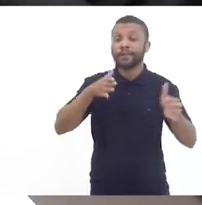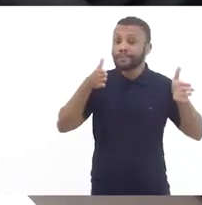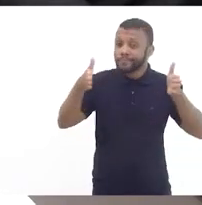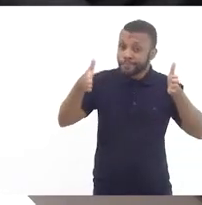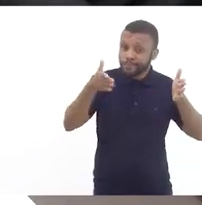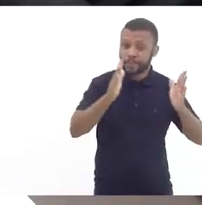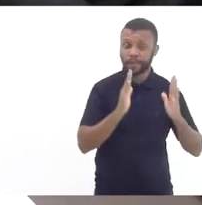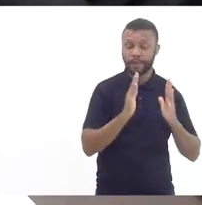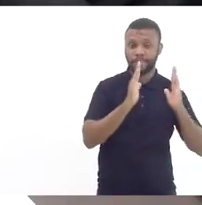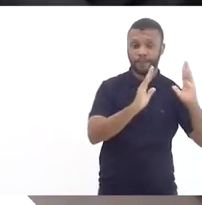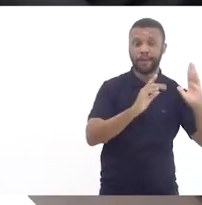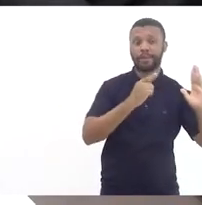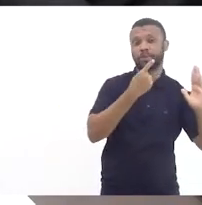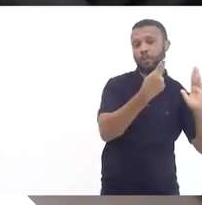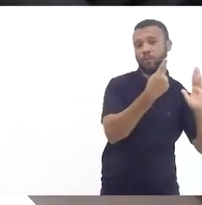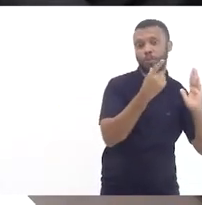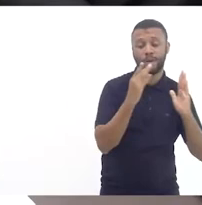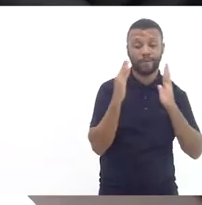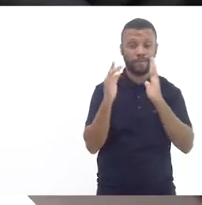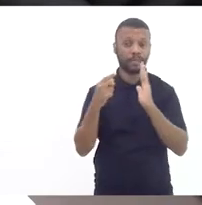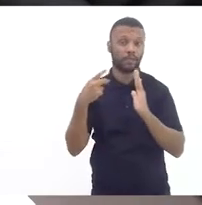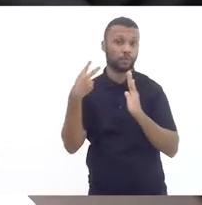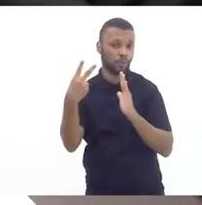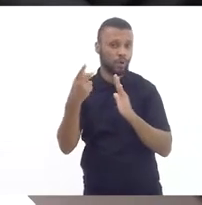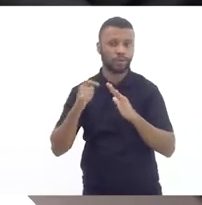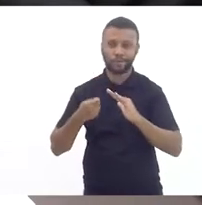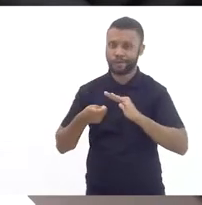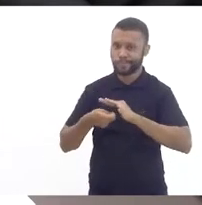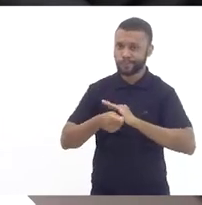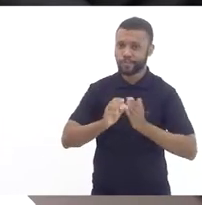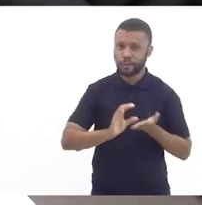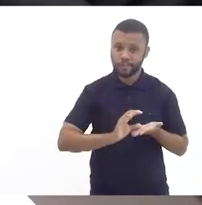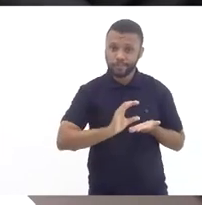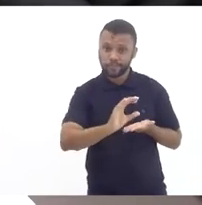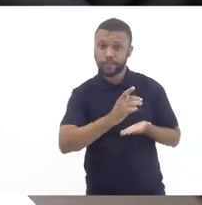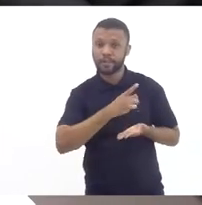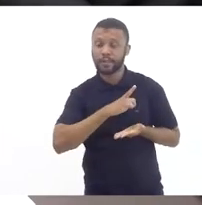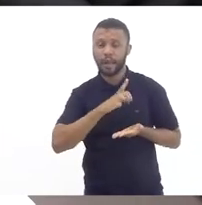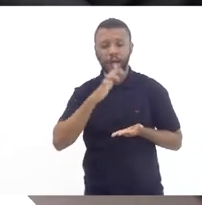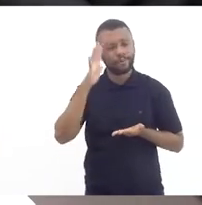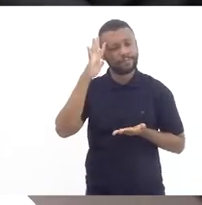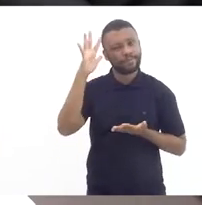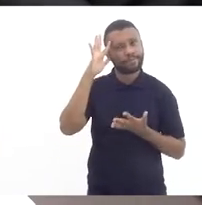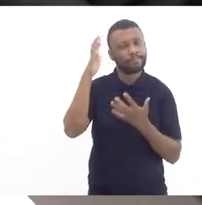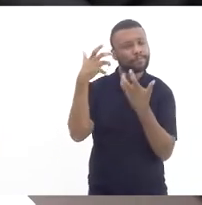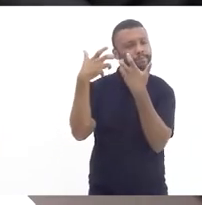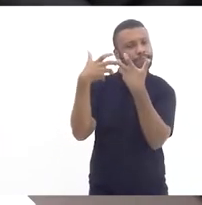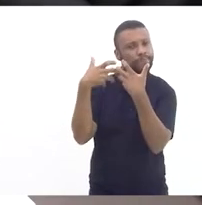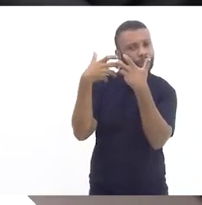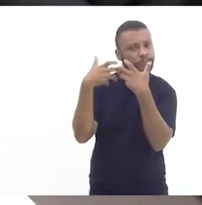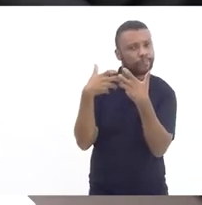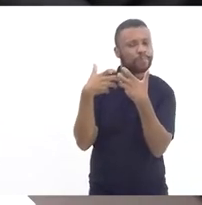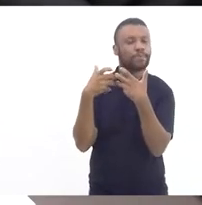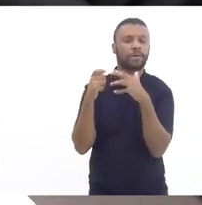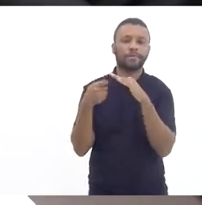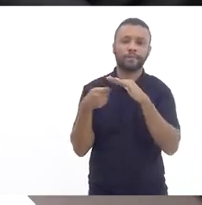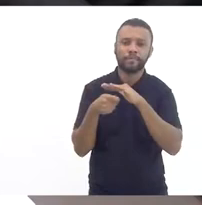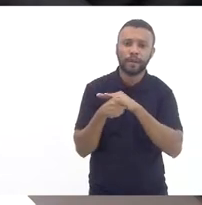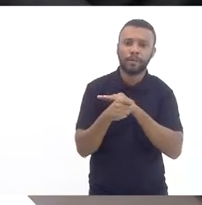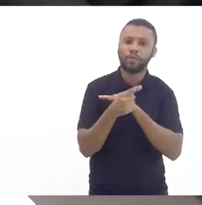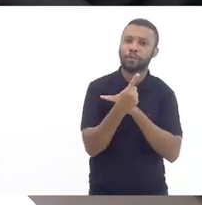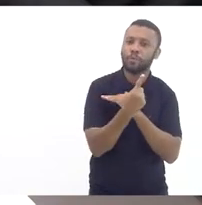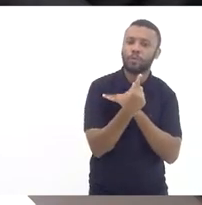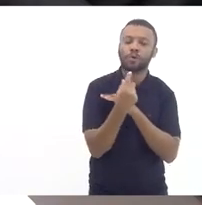1 e a fase 2 dos investimentos, porque o termo divide, no nosso entendimento, os investimentos em fase 1 e 2, e esses